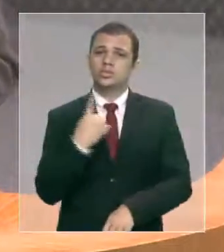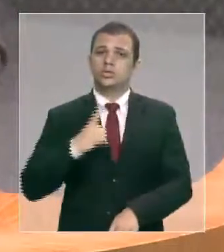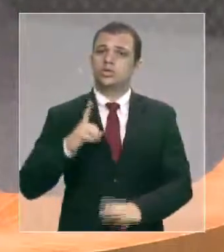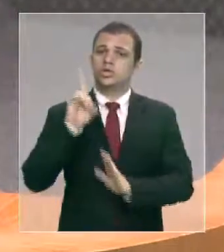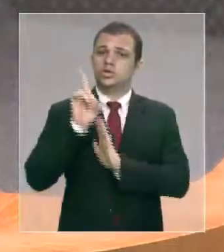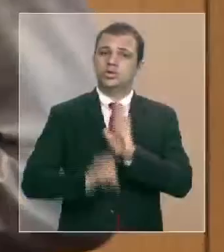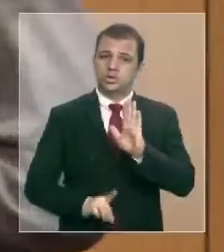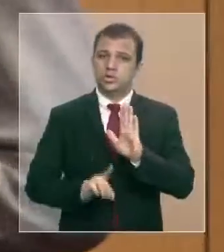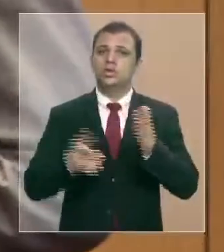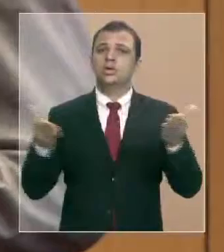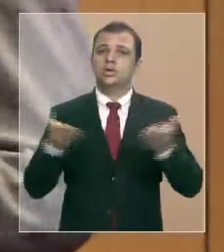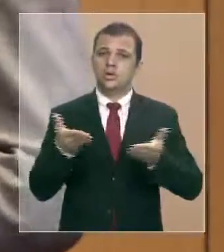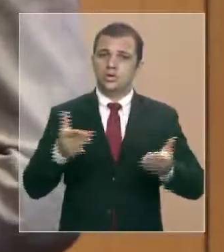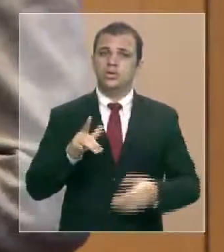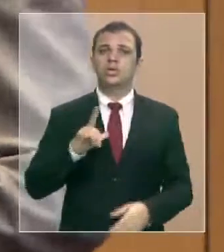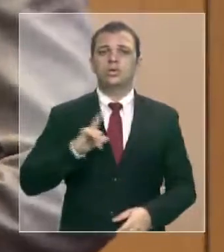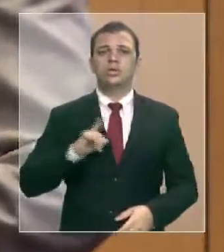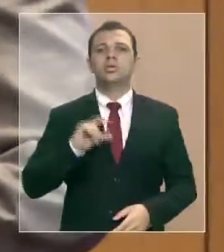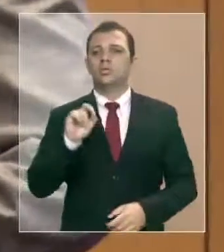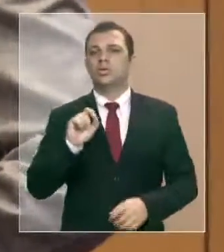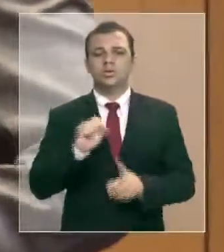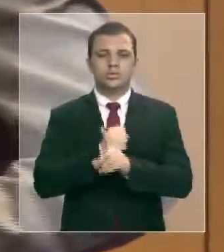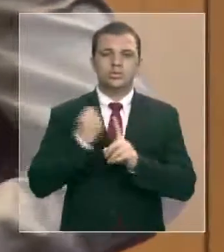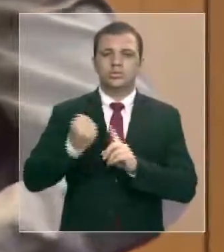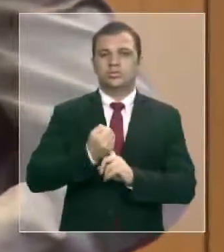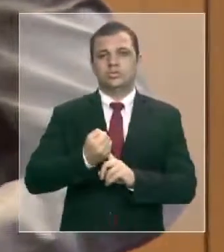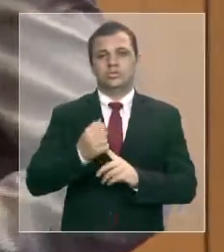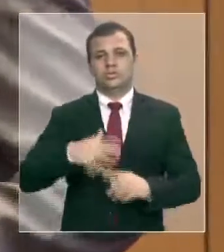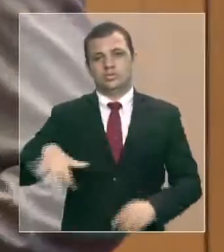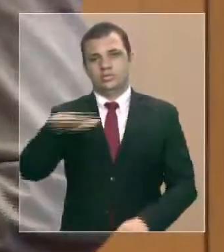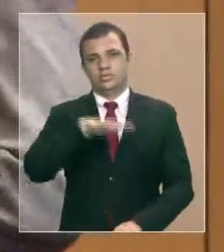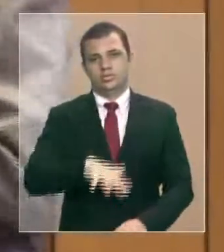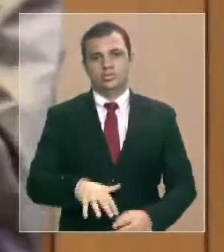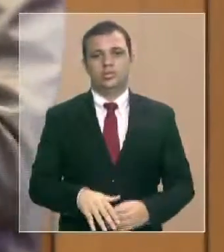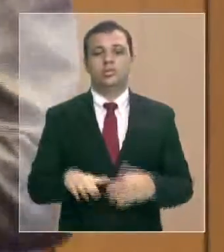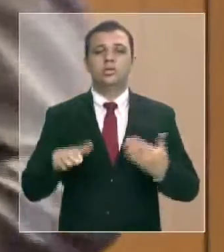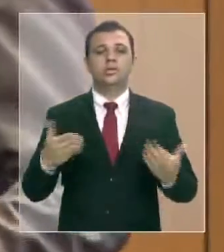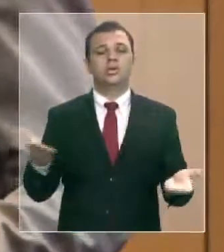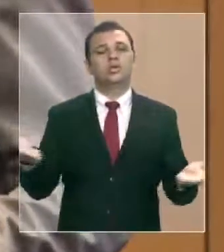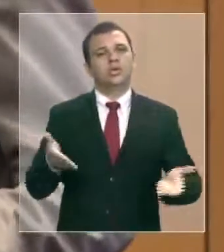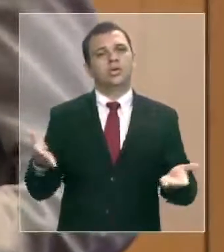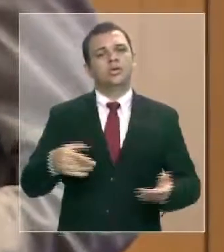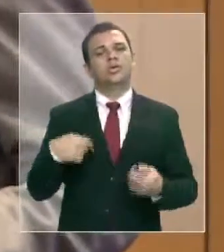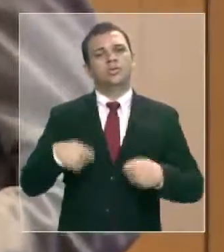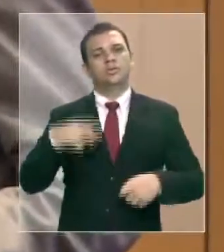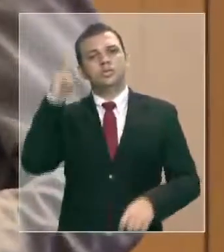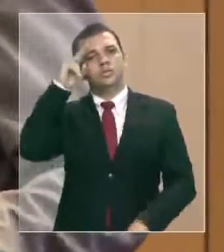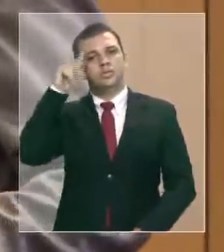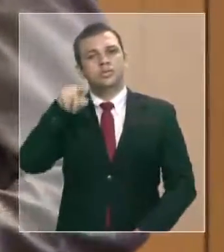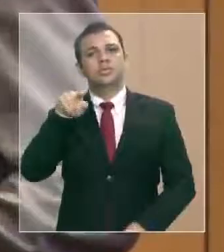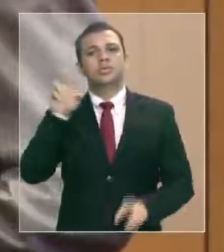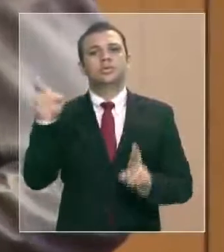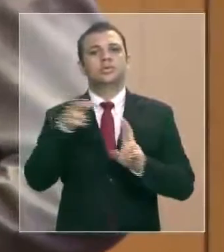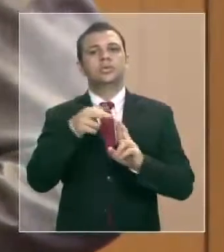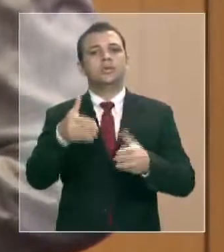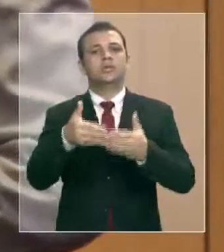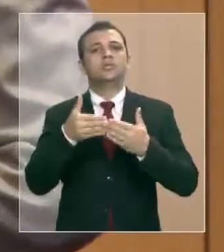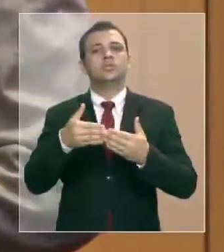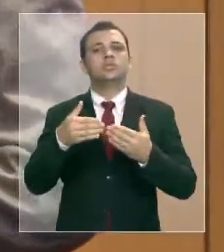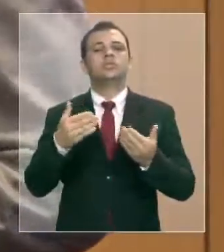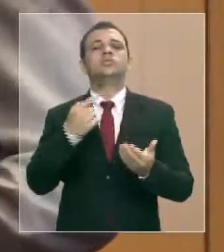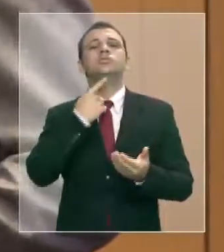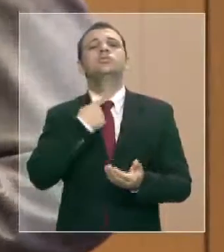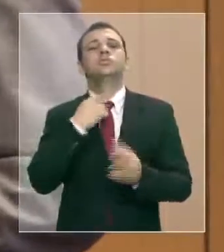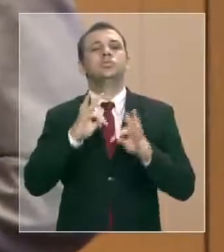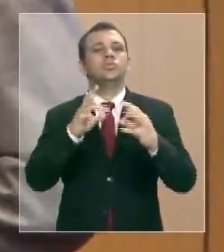estas que fazem a sociedade como um todo. Então, não poderia deixar aqui de fazer essa referência, desejando a todas as mulheres que